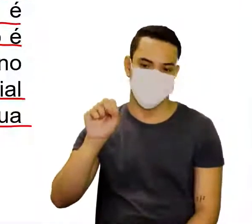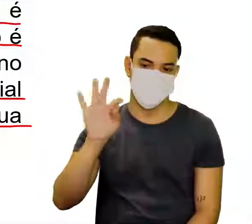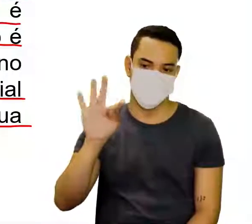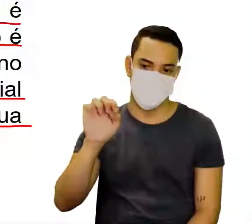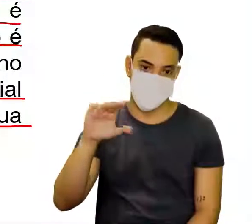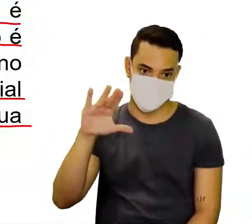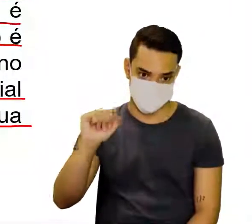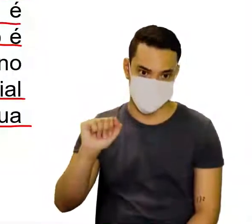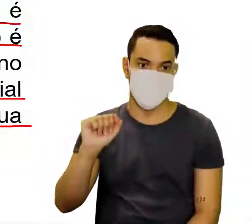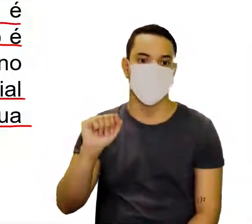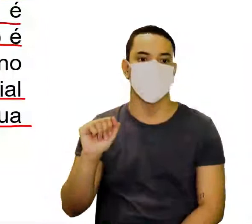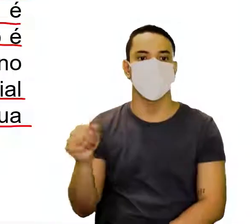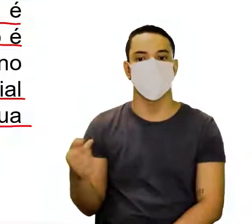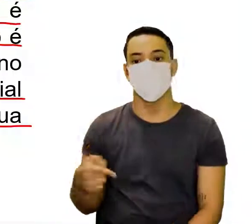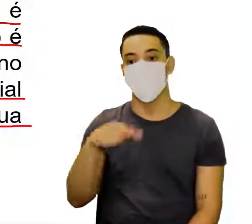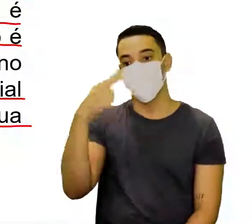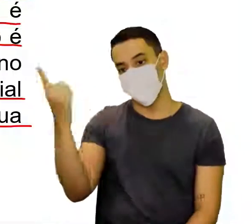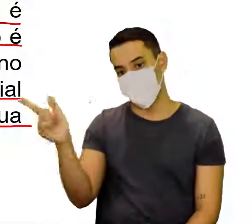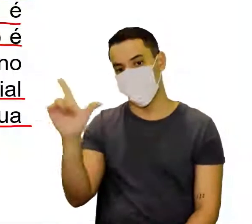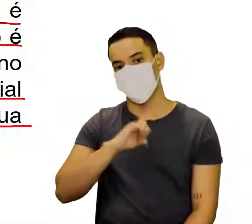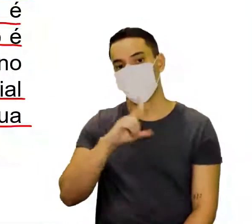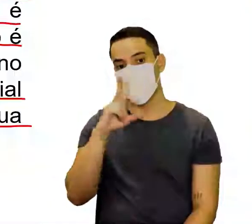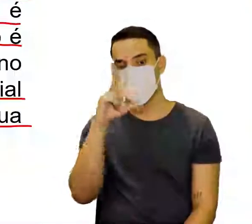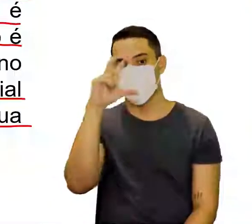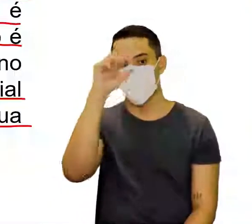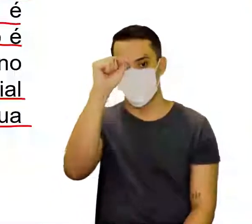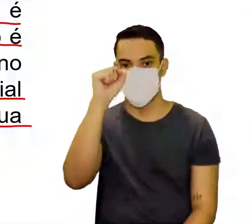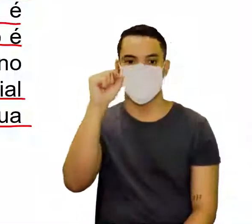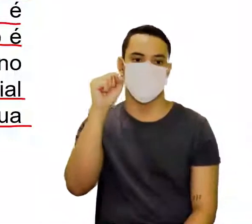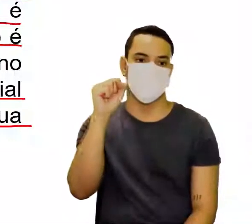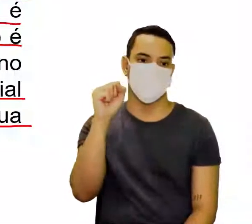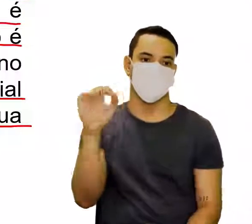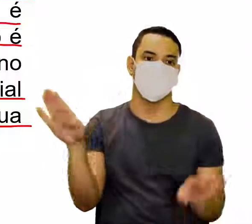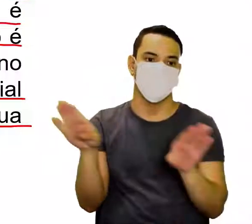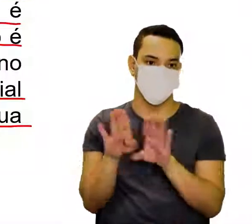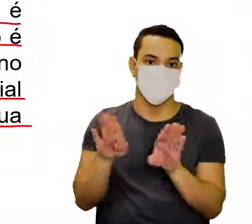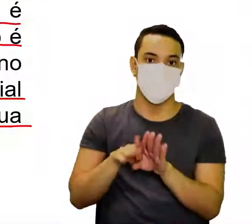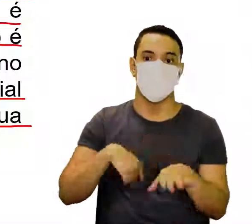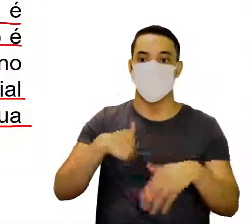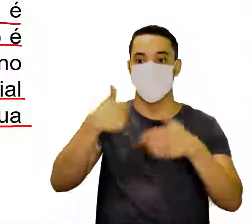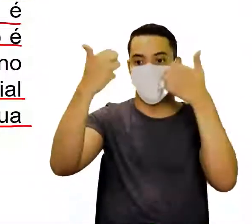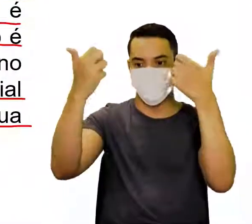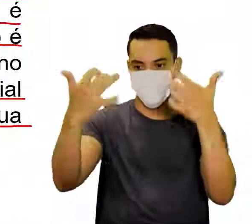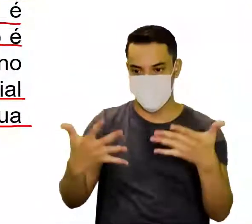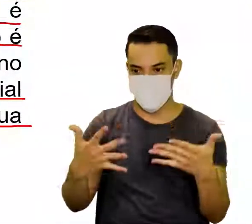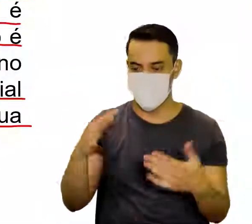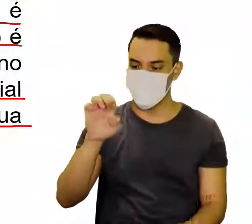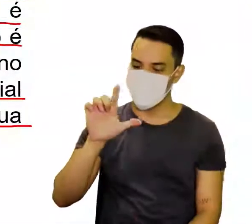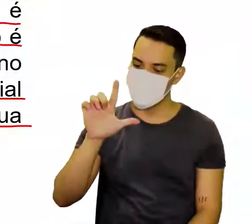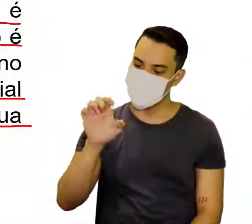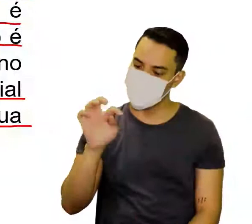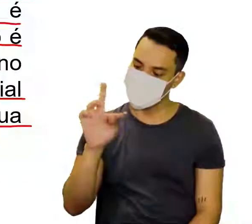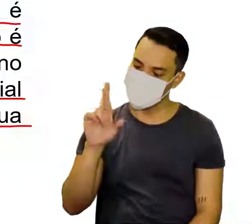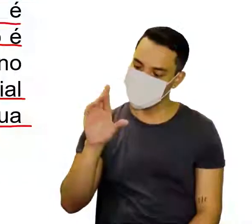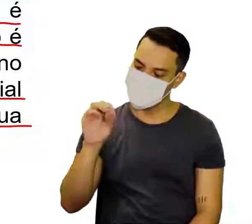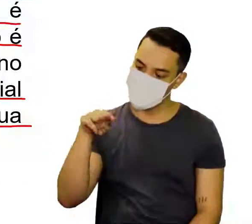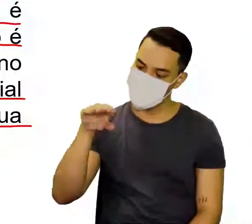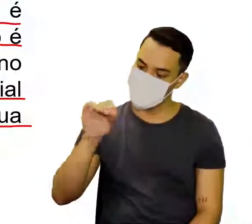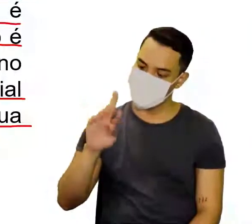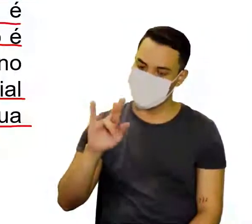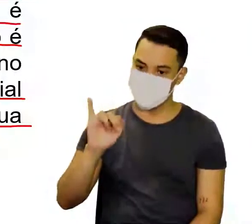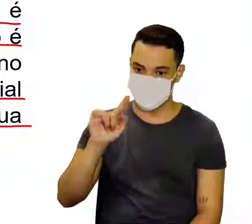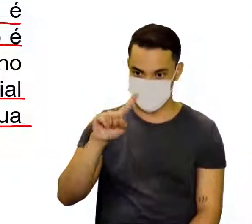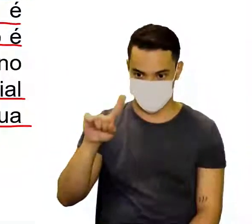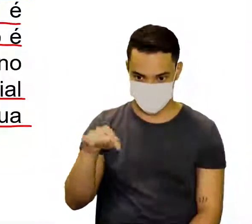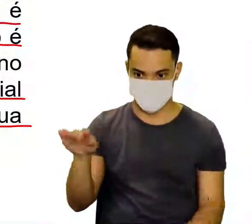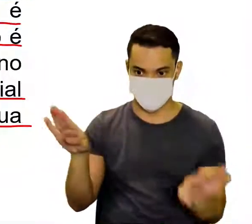aqui nós temos uma força eletromotriz que nós vamos esclarecer mais adiante também, tá bom? E aqui